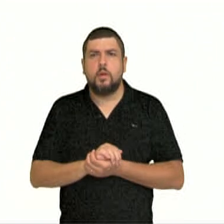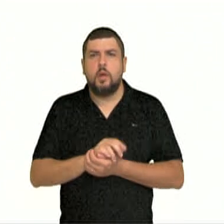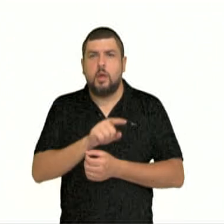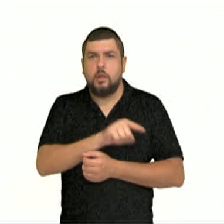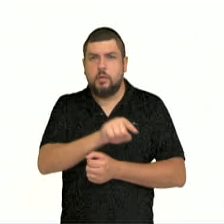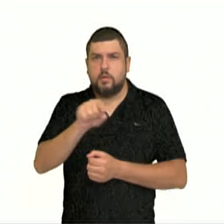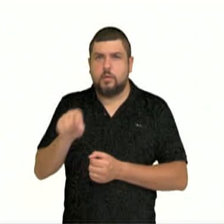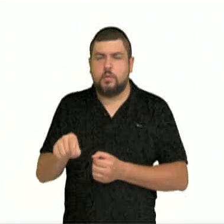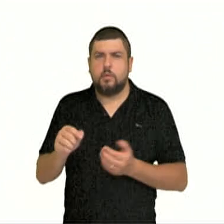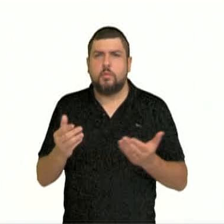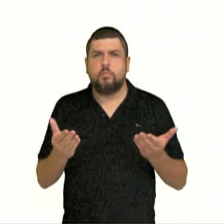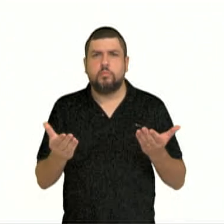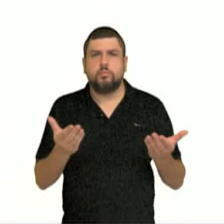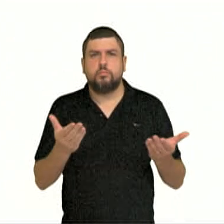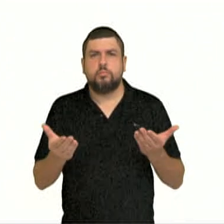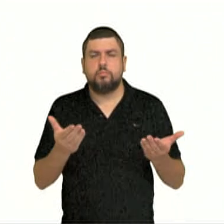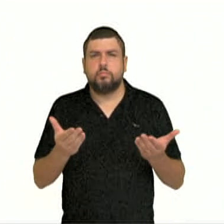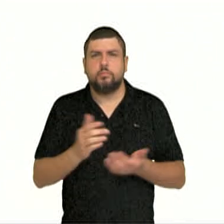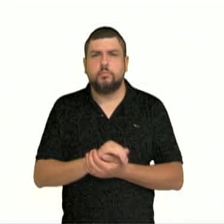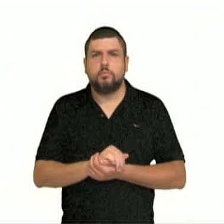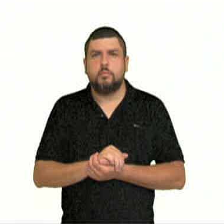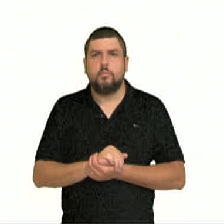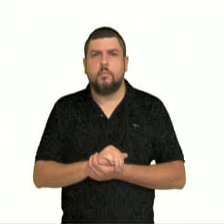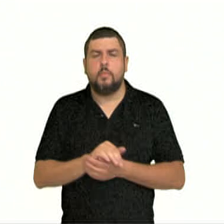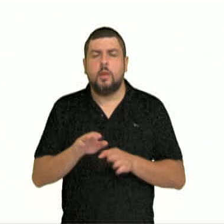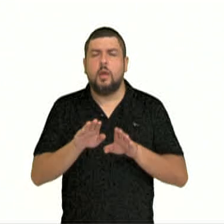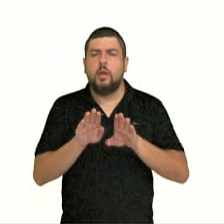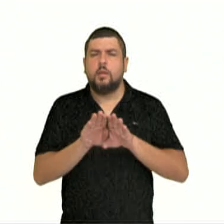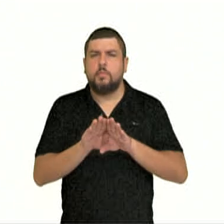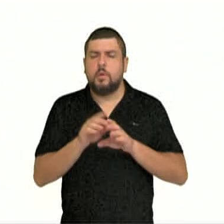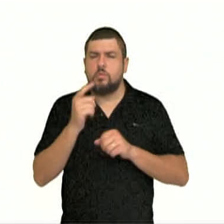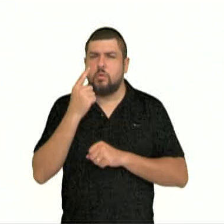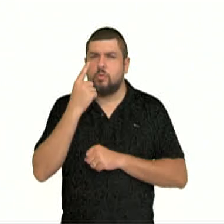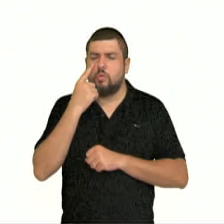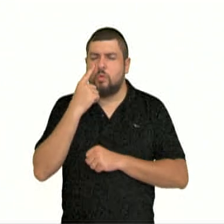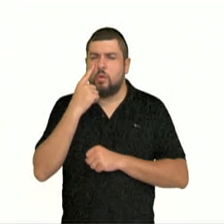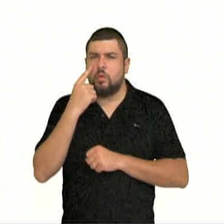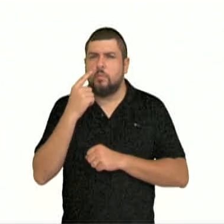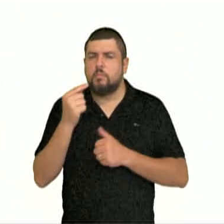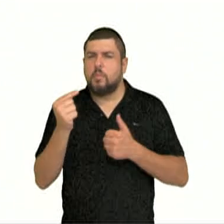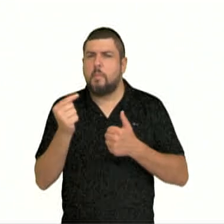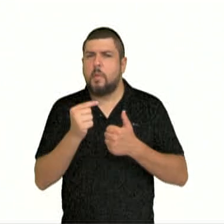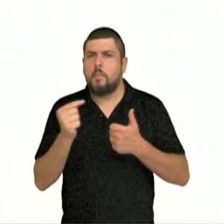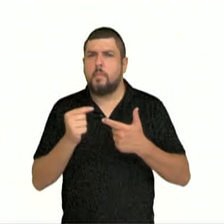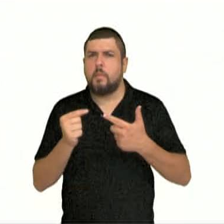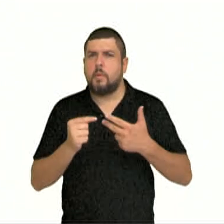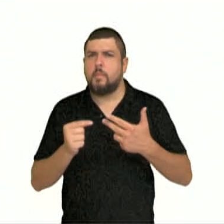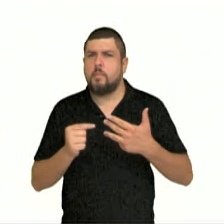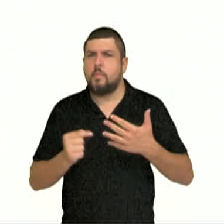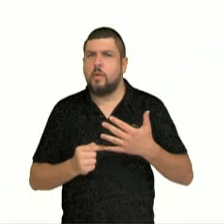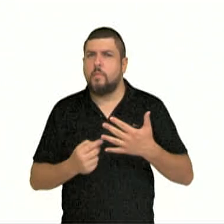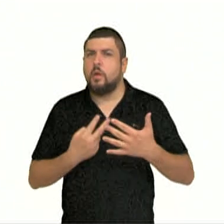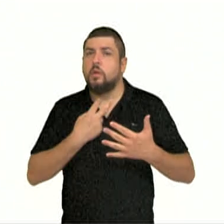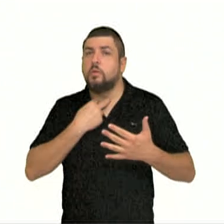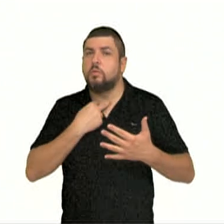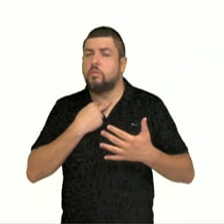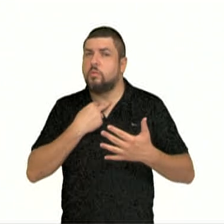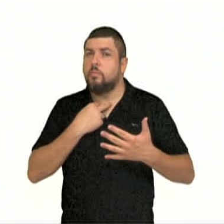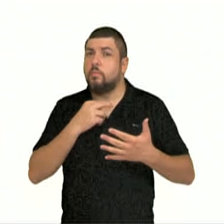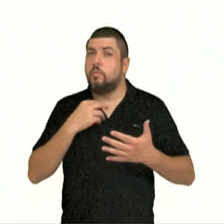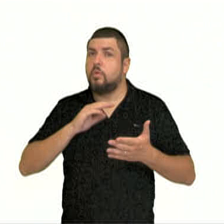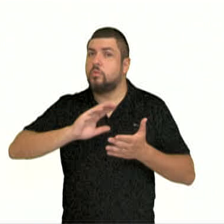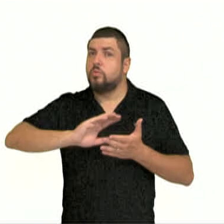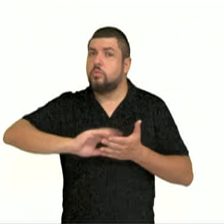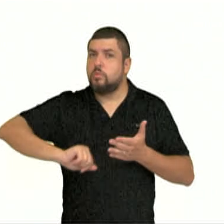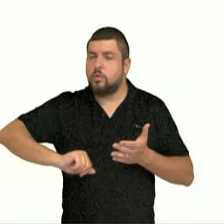em seu texto. Além disso, pessoal, olhem aqui alguns pontos que não podem faltar no seu texto.